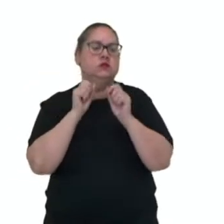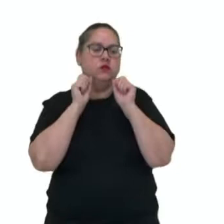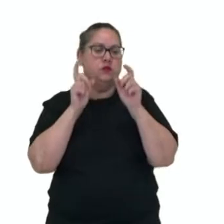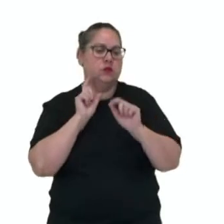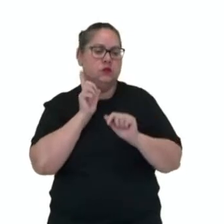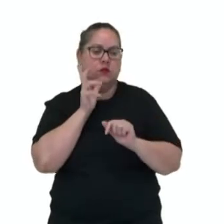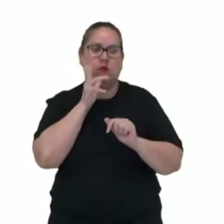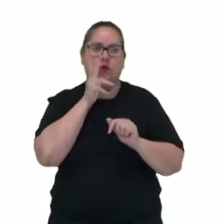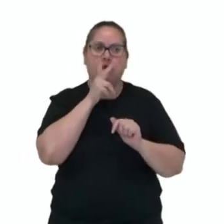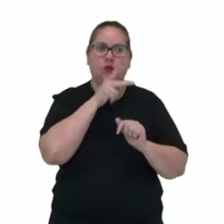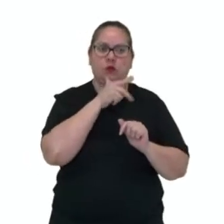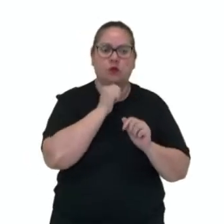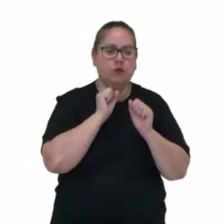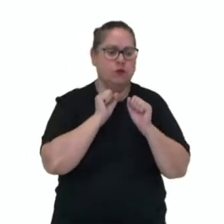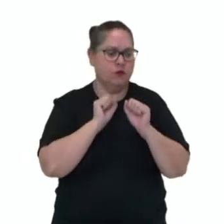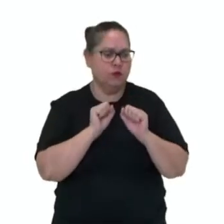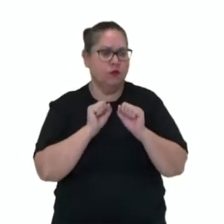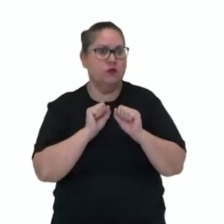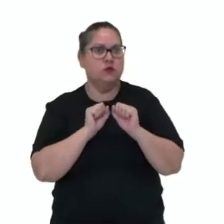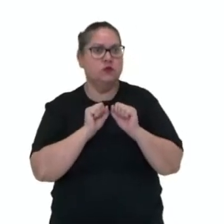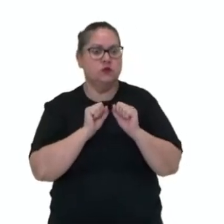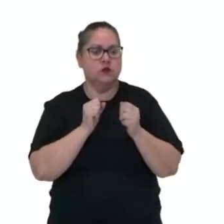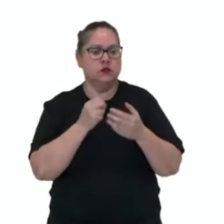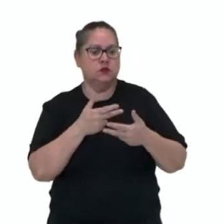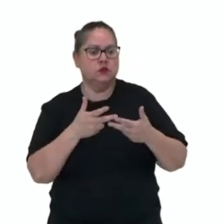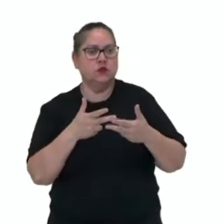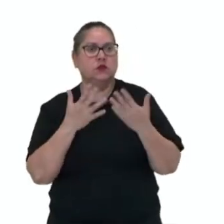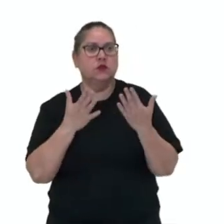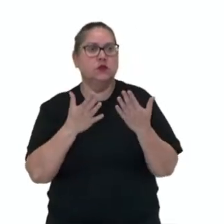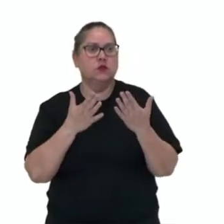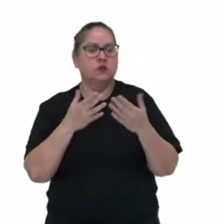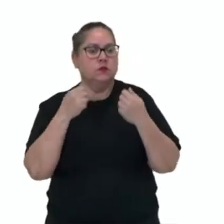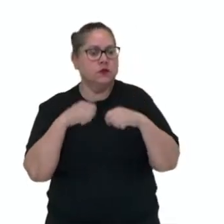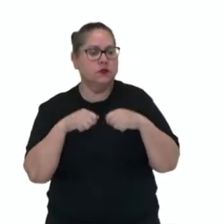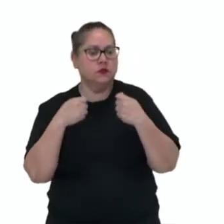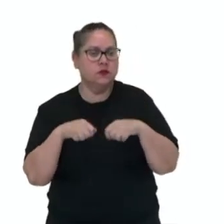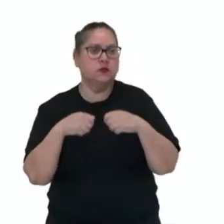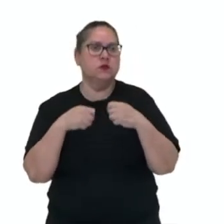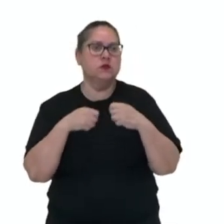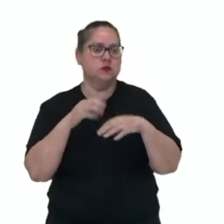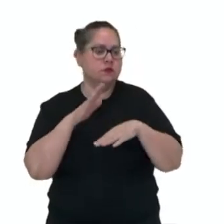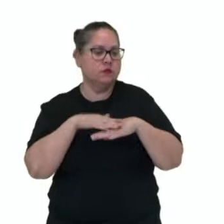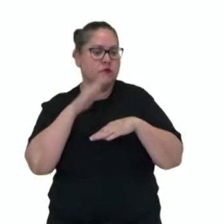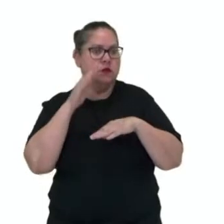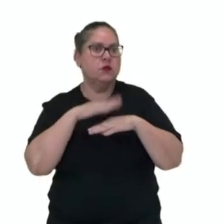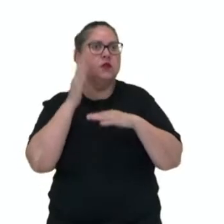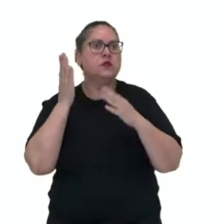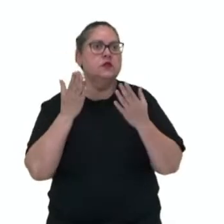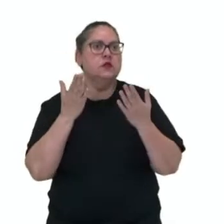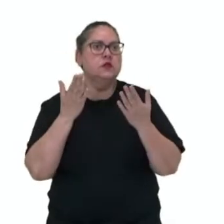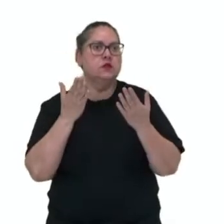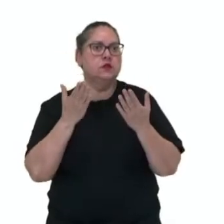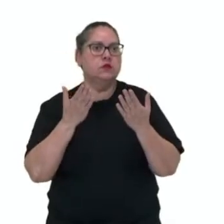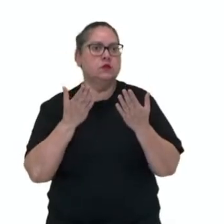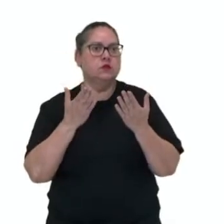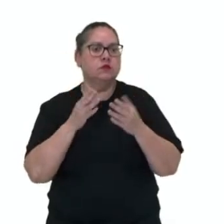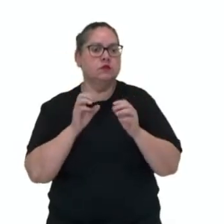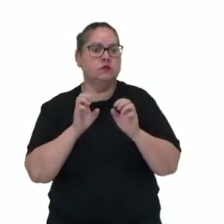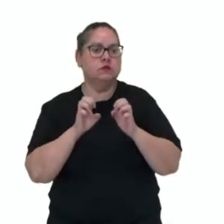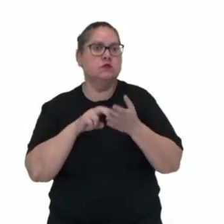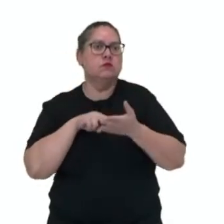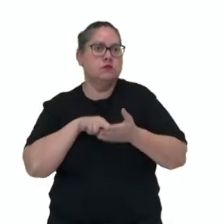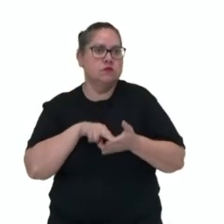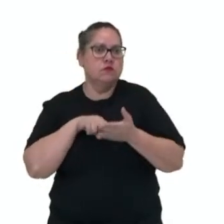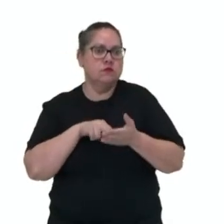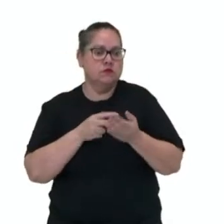muito tempo para potencializar os recursos e a necessidade de mais. Claro que esse mais sustentado pelas